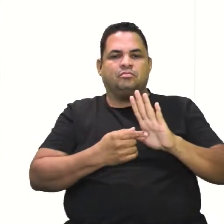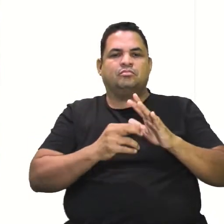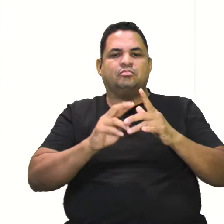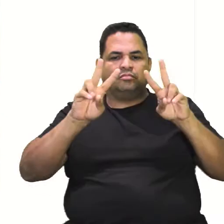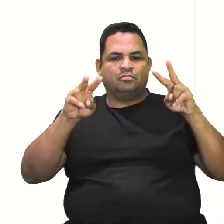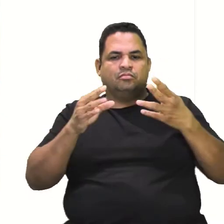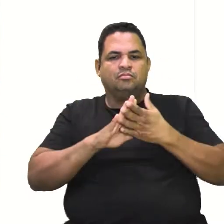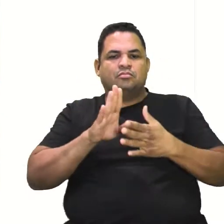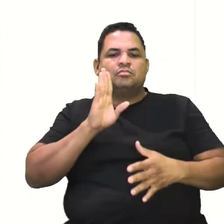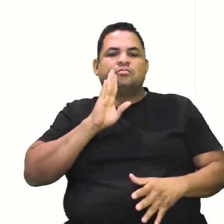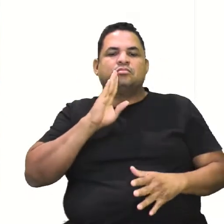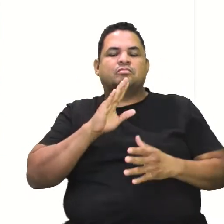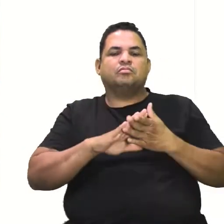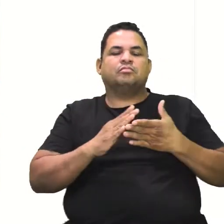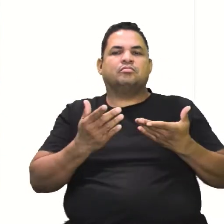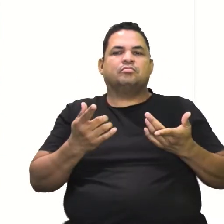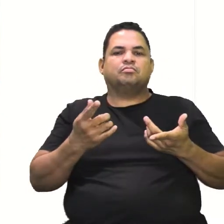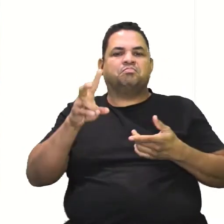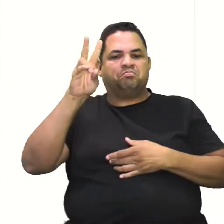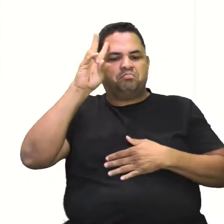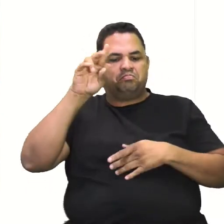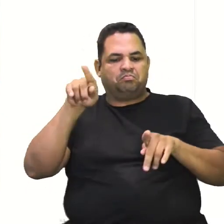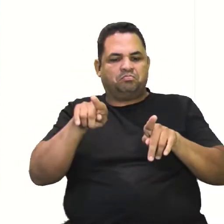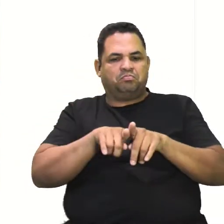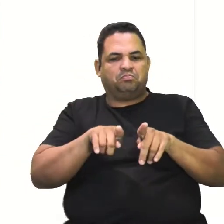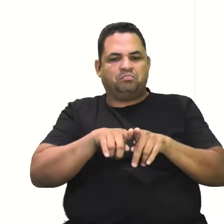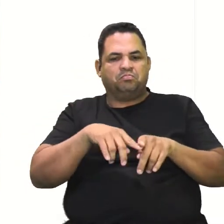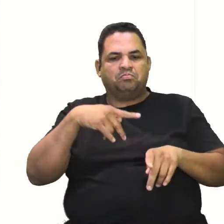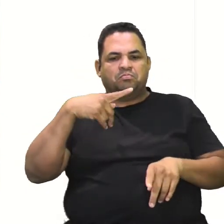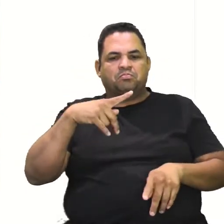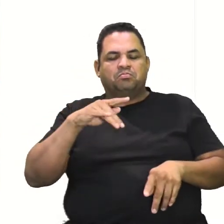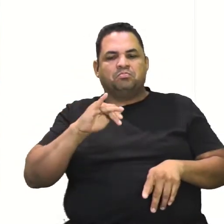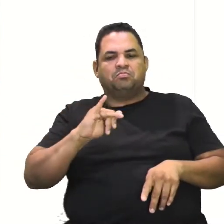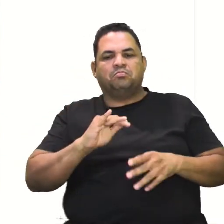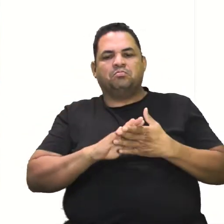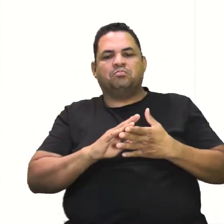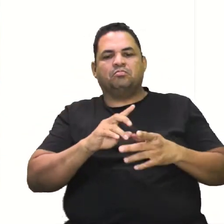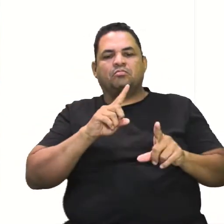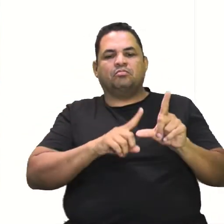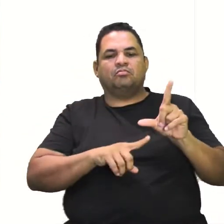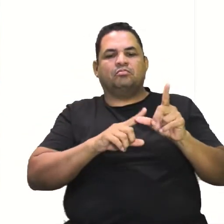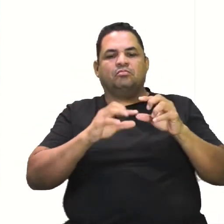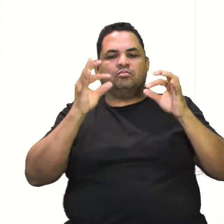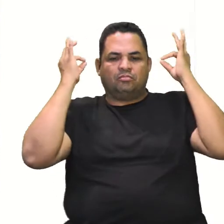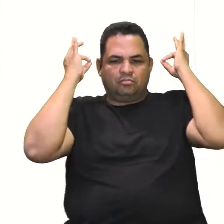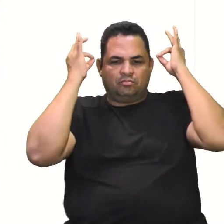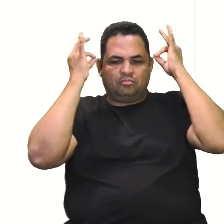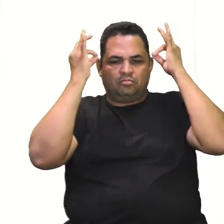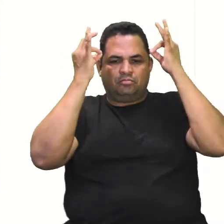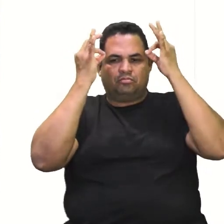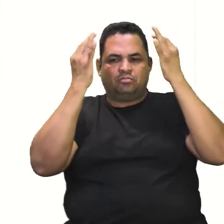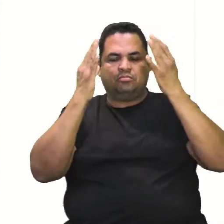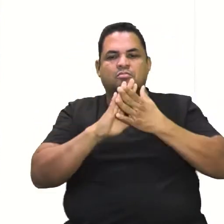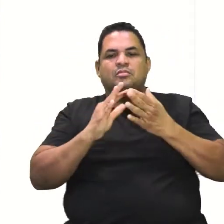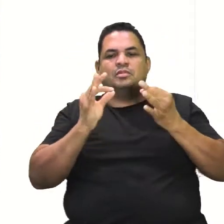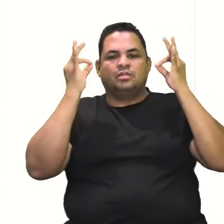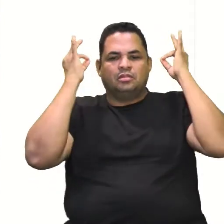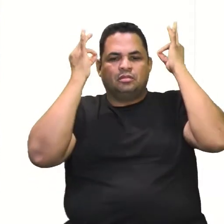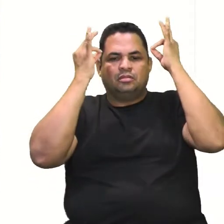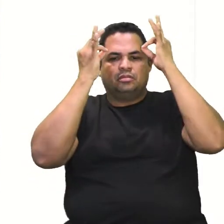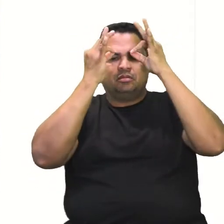o assunto. Fica bem legal, né? Outra coisa que ele lembra aqui é que o π é uma letra grega que na matemática tem um valor, e